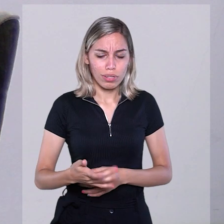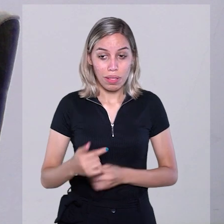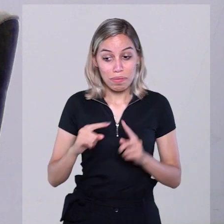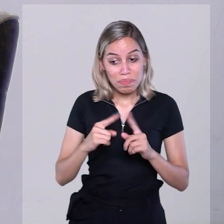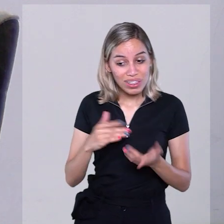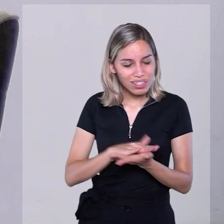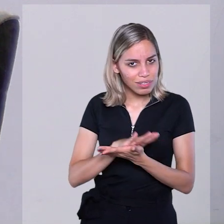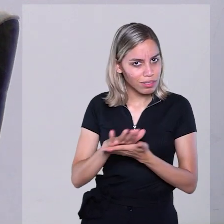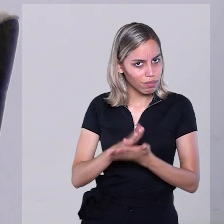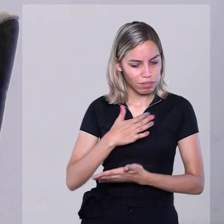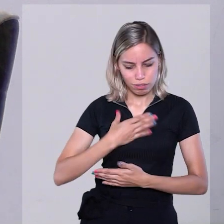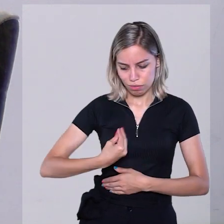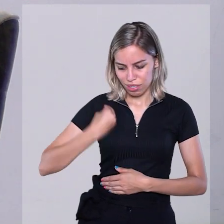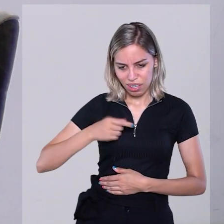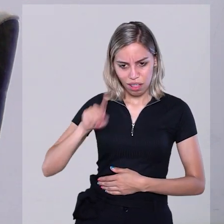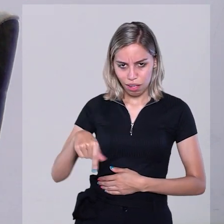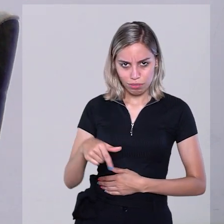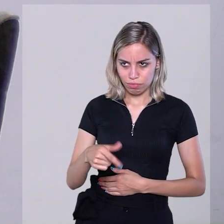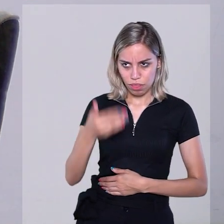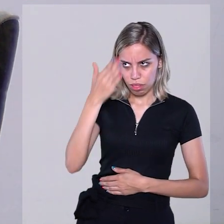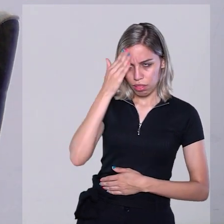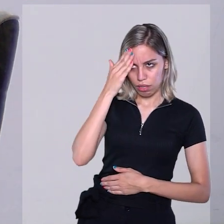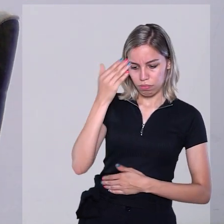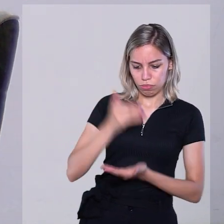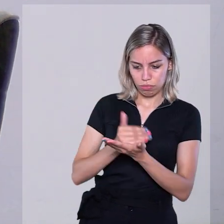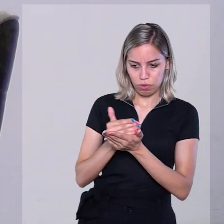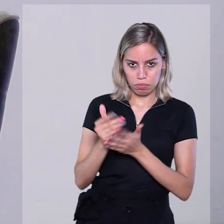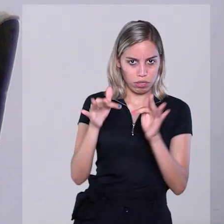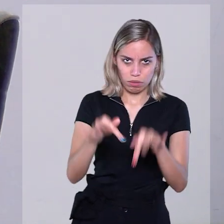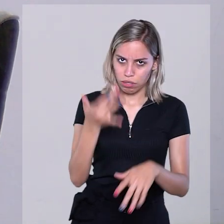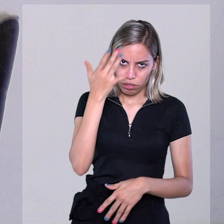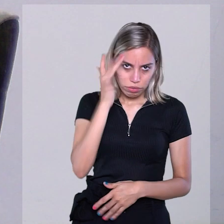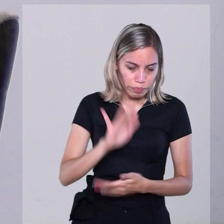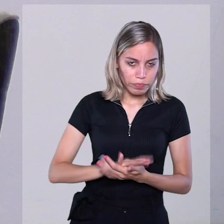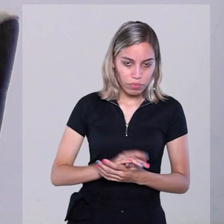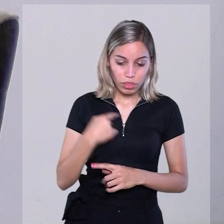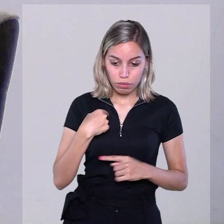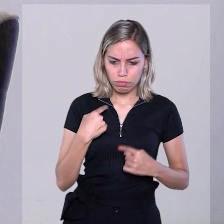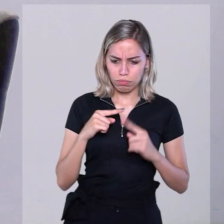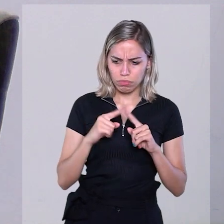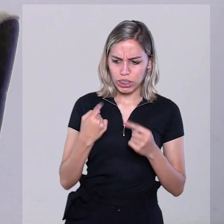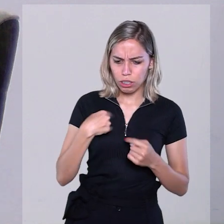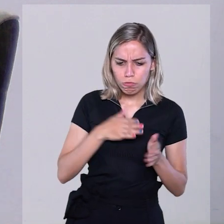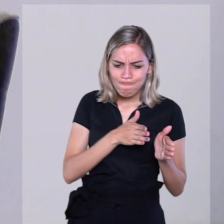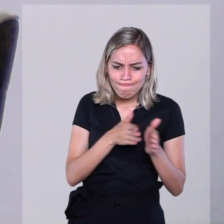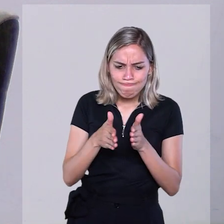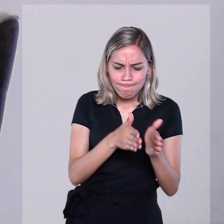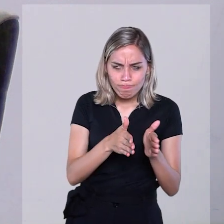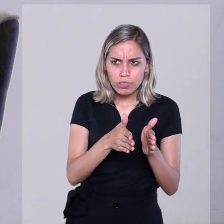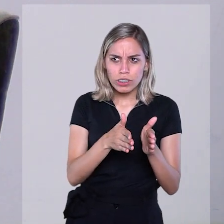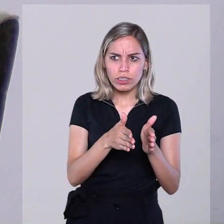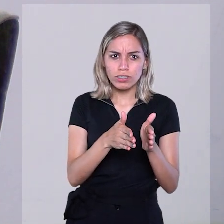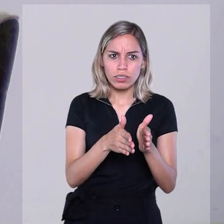ficasse, a foto está aqui também, no outro lugar, mas eu fui caminhando a partir do momento,